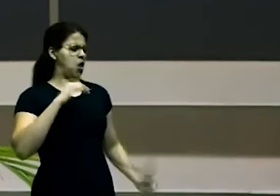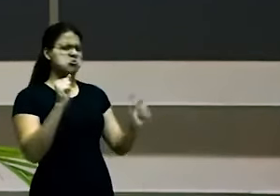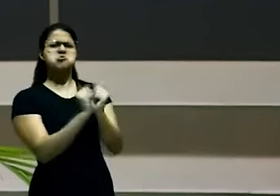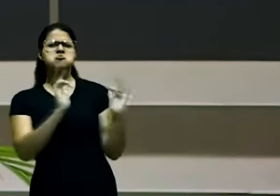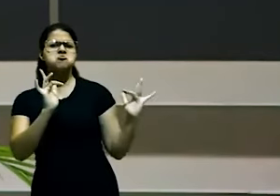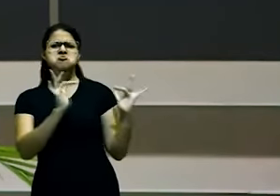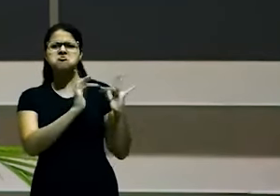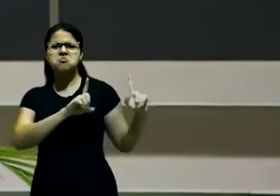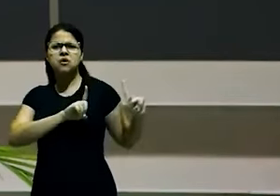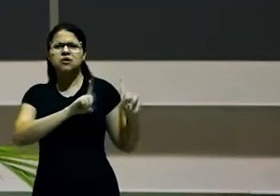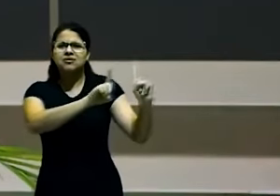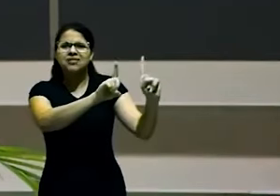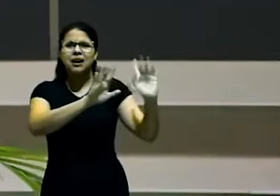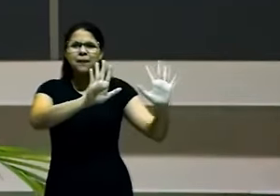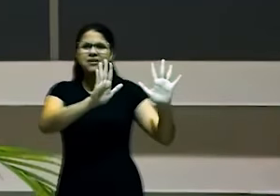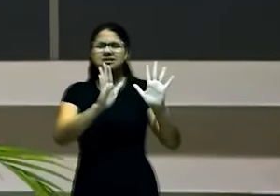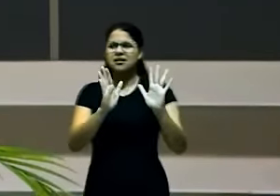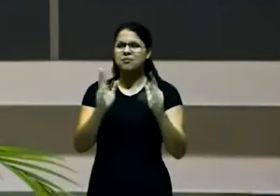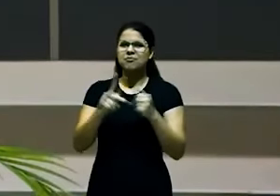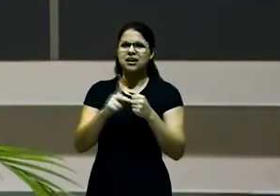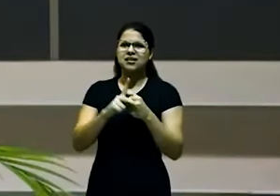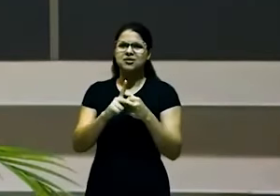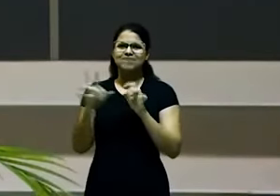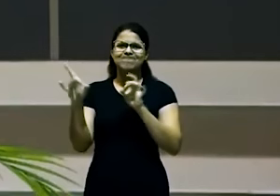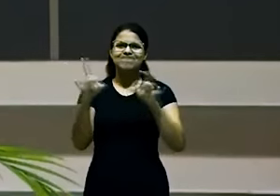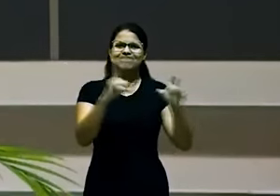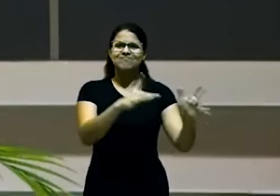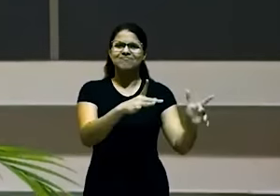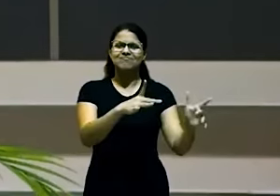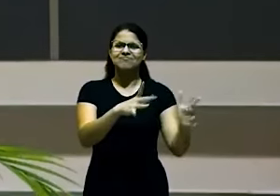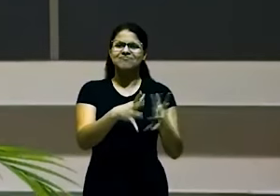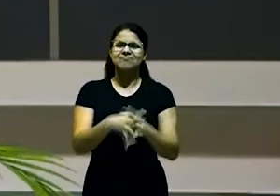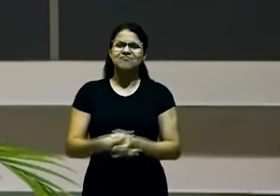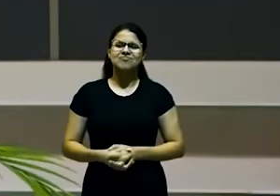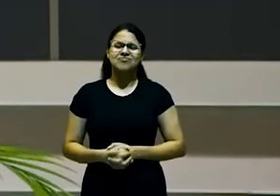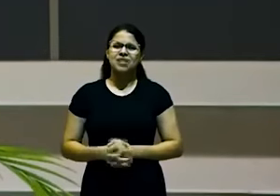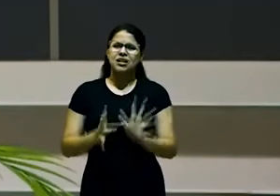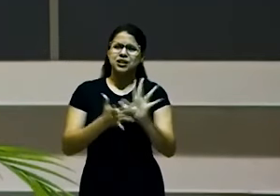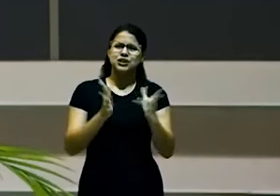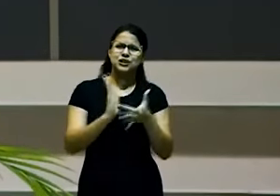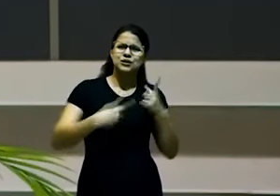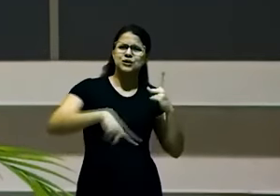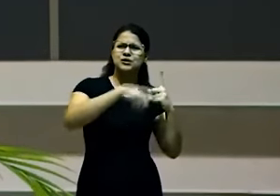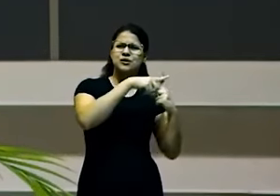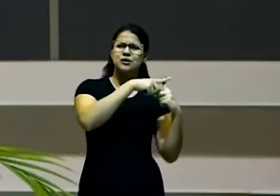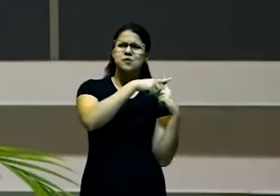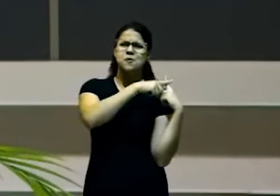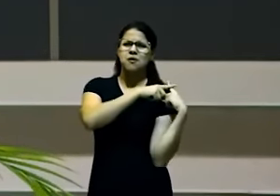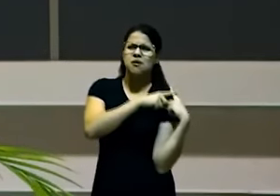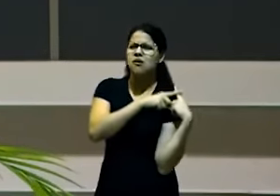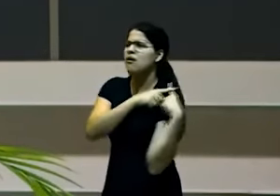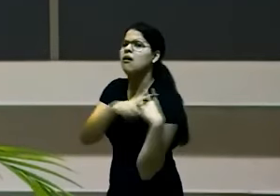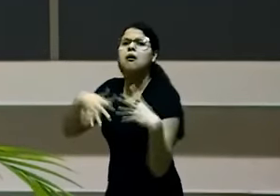fim não foi até o fim Jesus foi carregar a cruz e Pedro não